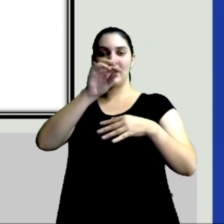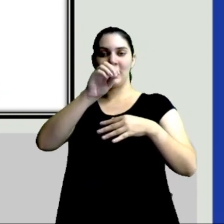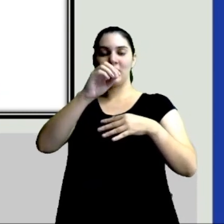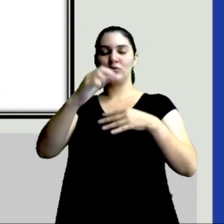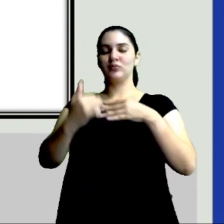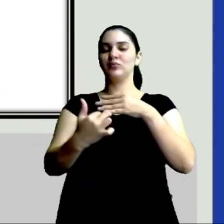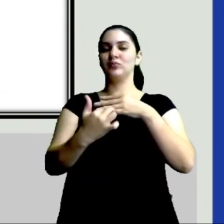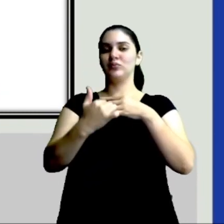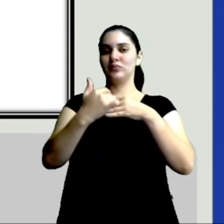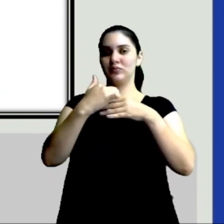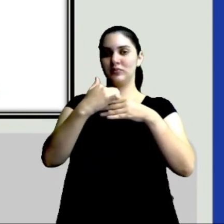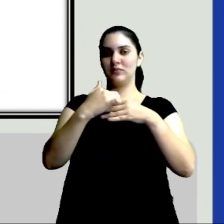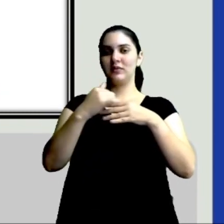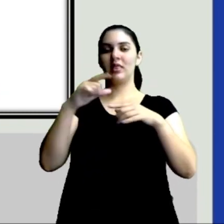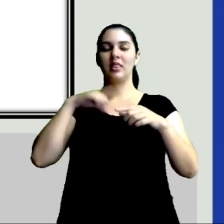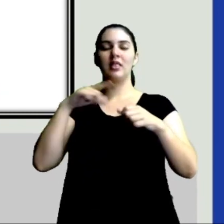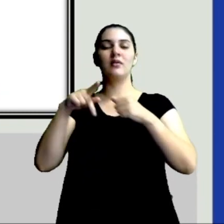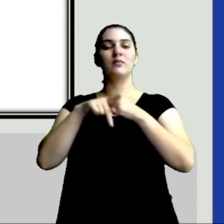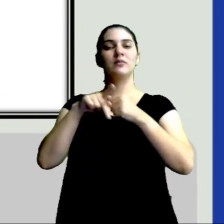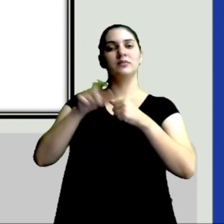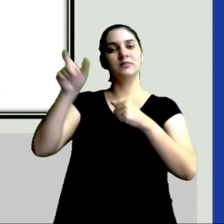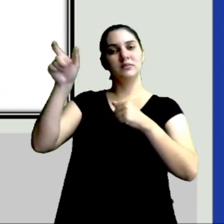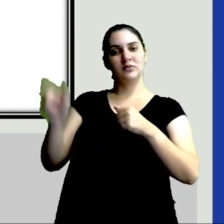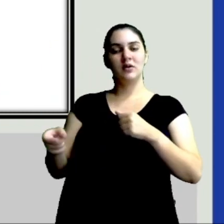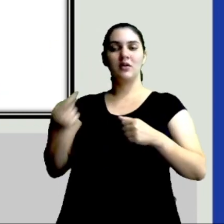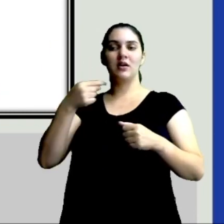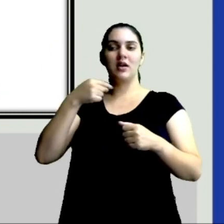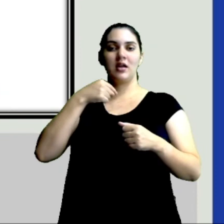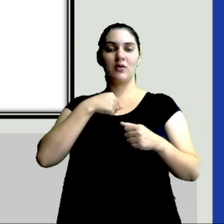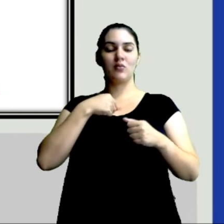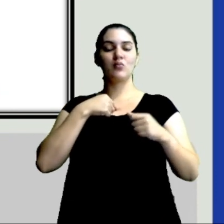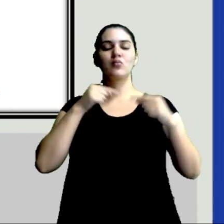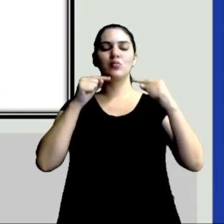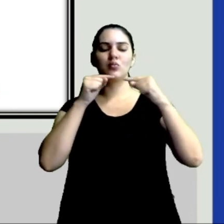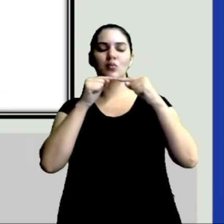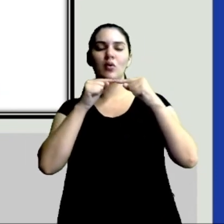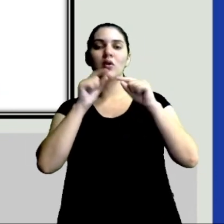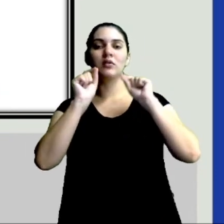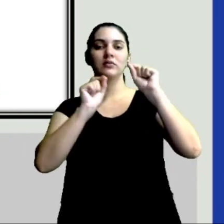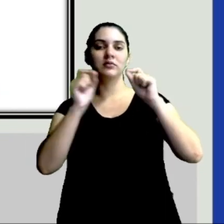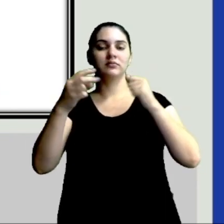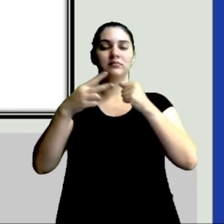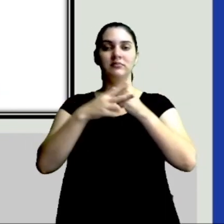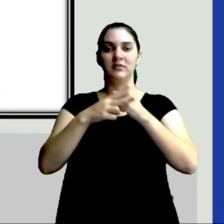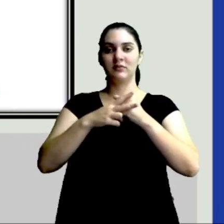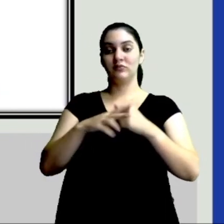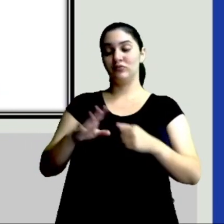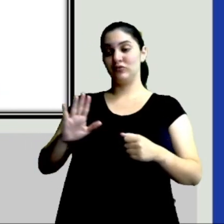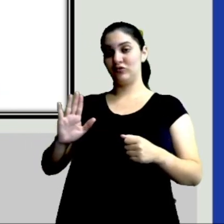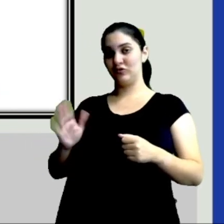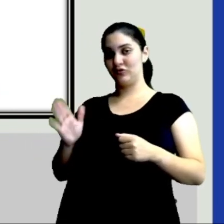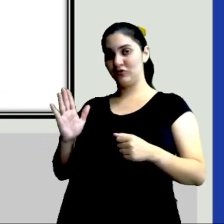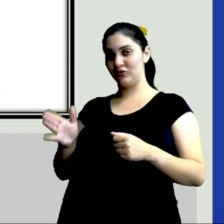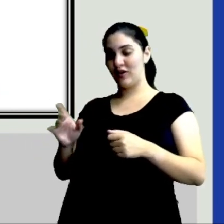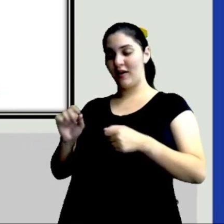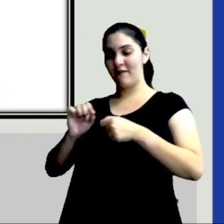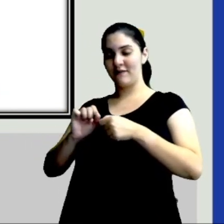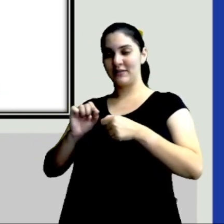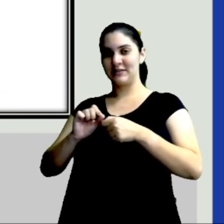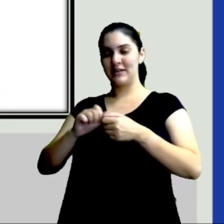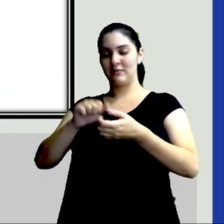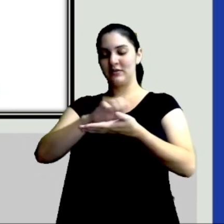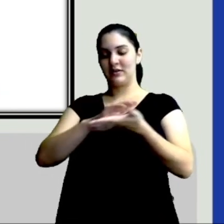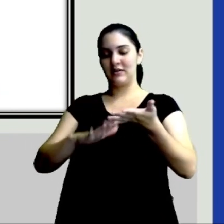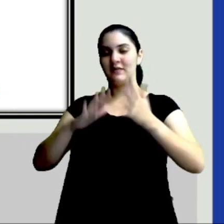o pronome pessoal eu, que concorda ali com o verbo. Então, já fizemos o dever de casa. Então,